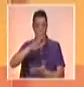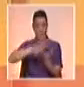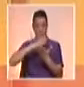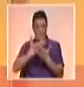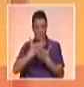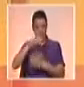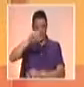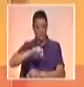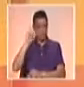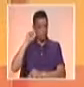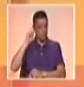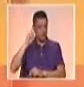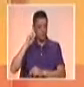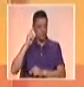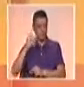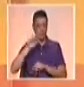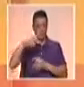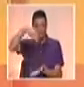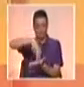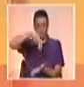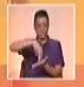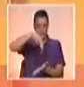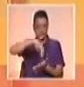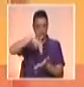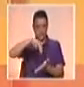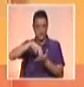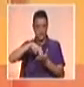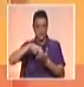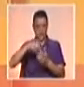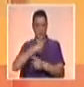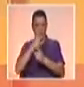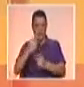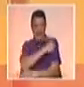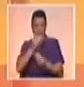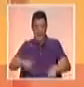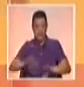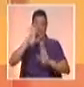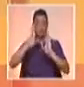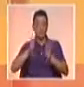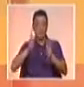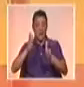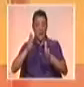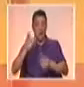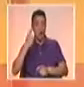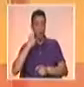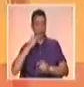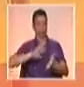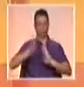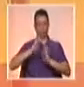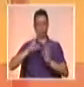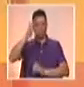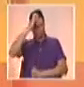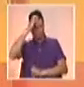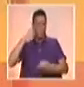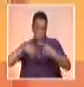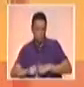consideramos indispensável a sua presença a partir do momento em que a criança já tem, o aluno já tem um domínio mais profundo sobre